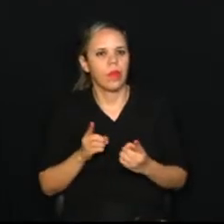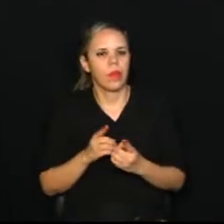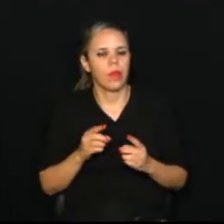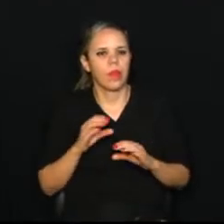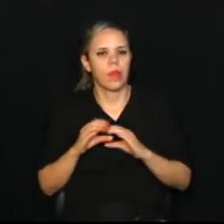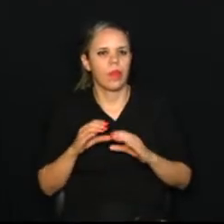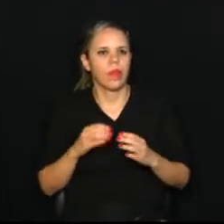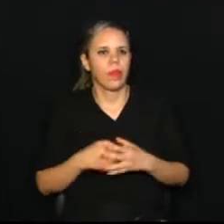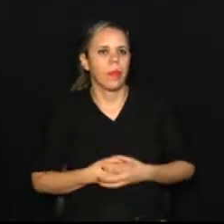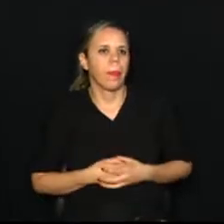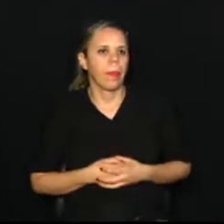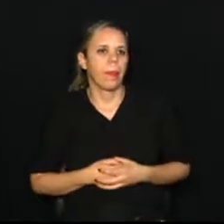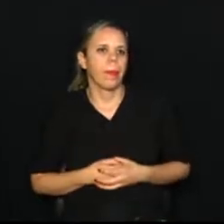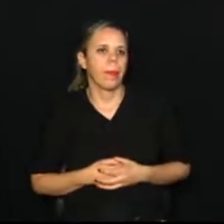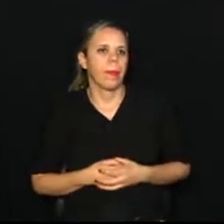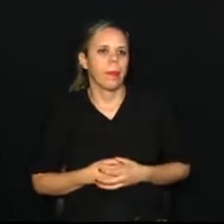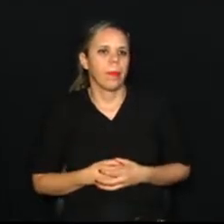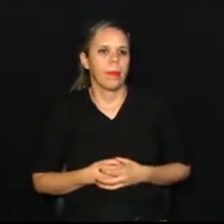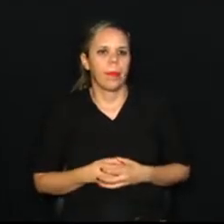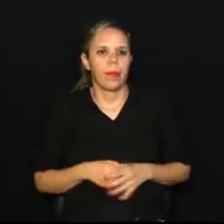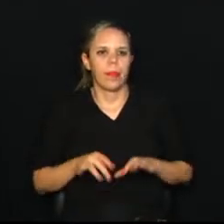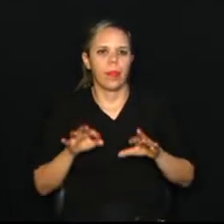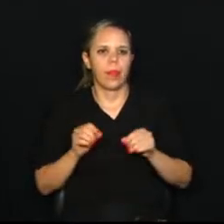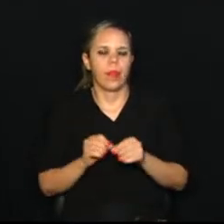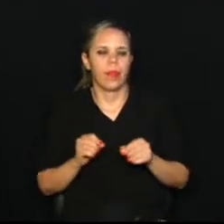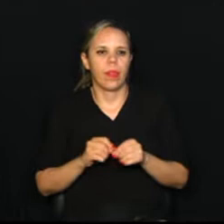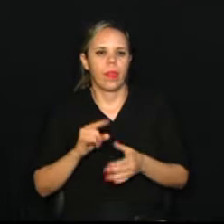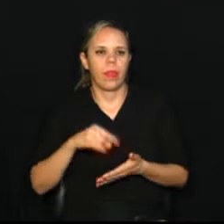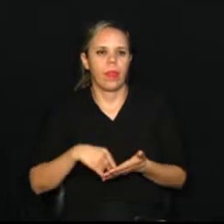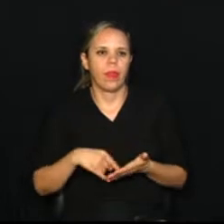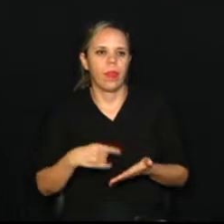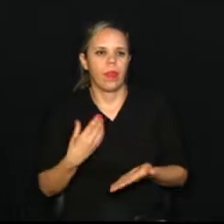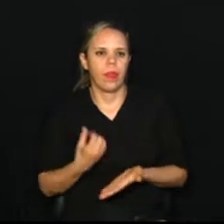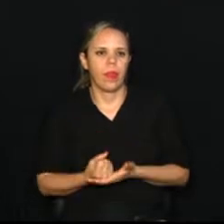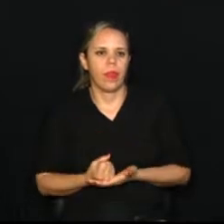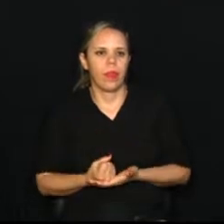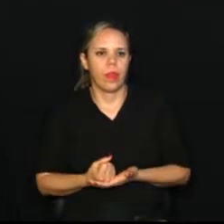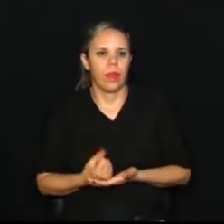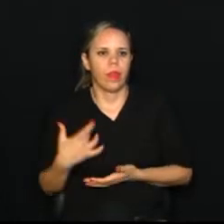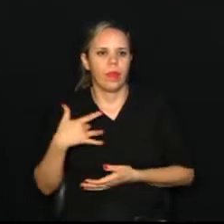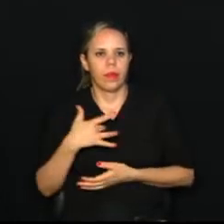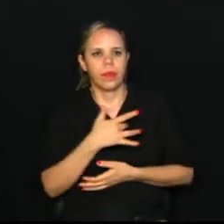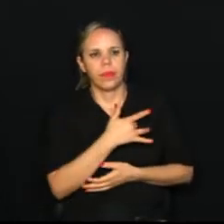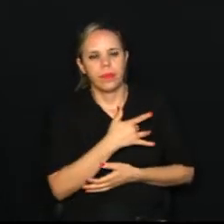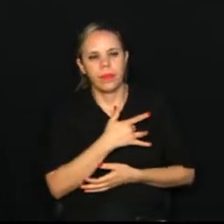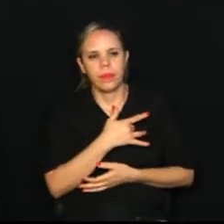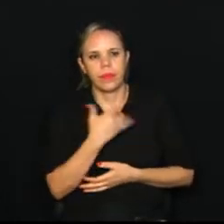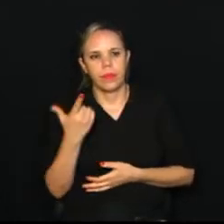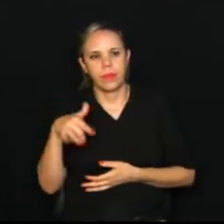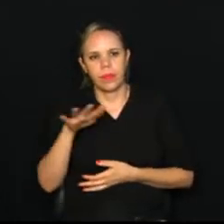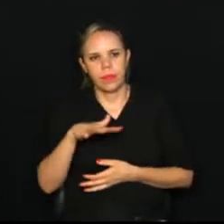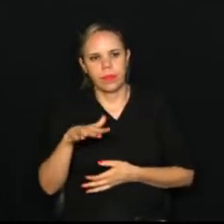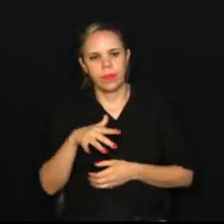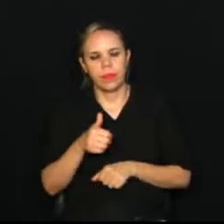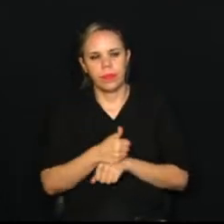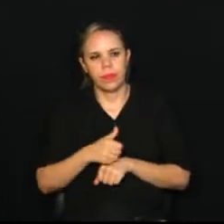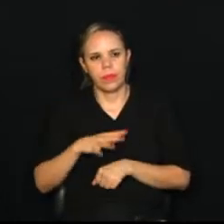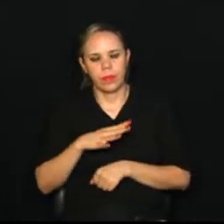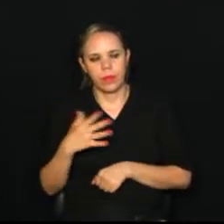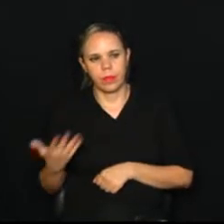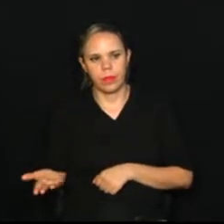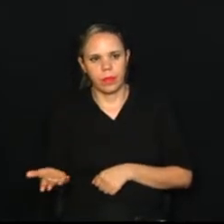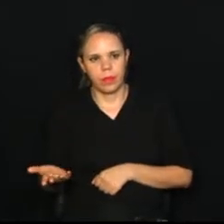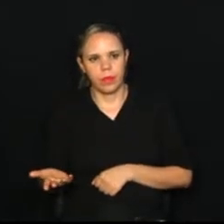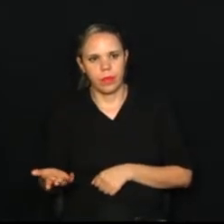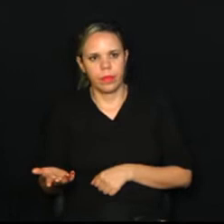multicanal. Processo de digitalização de documentos, tanto na área da saúde como em outras partes da cidade.